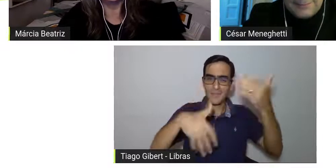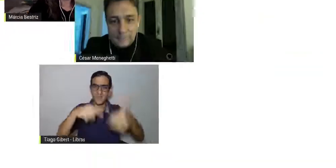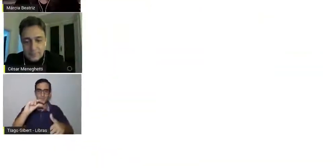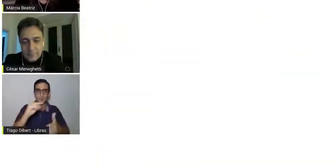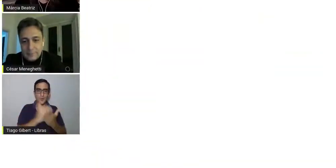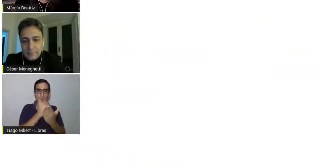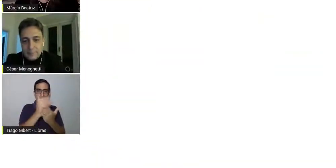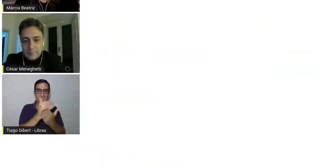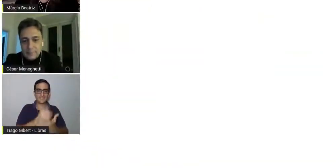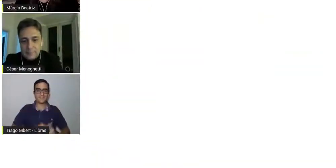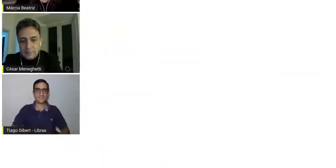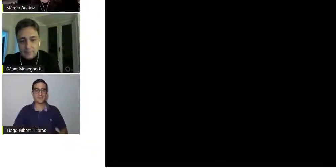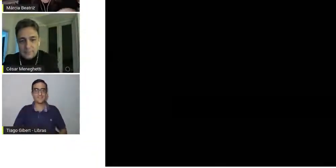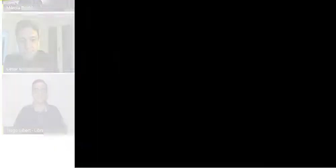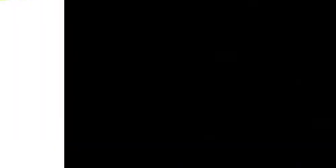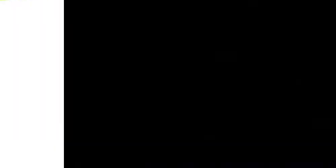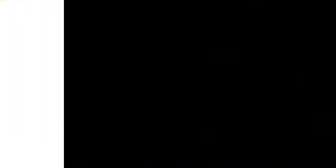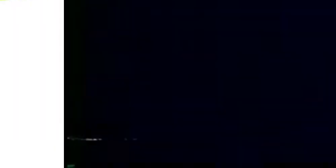pouquinho.